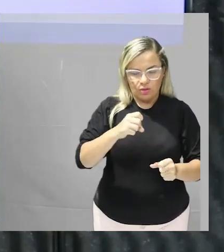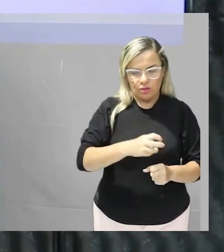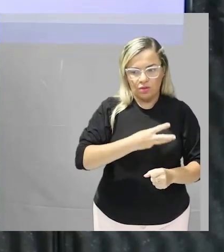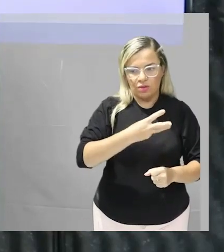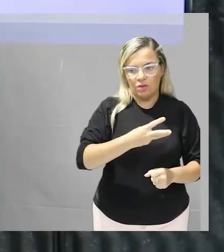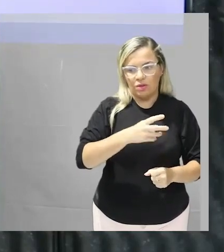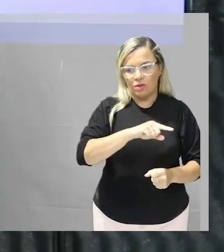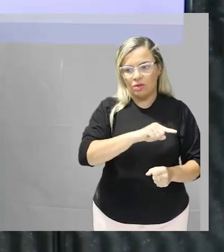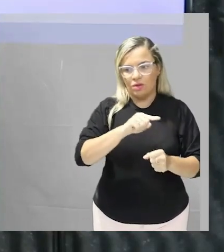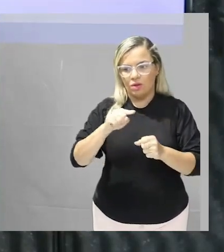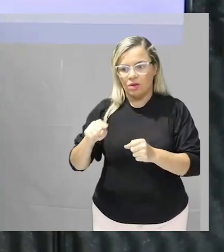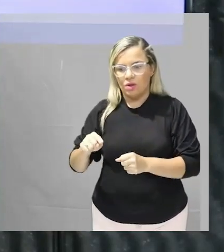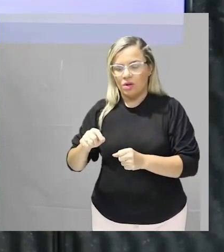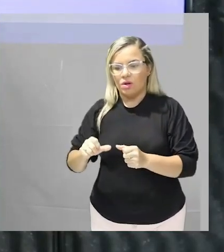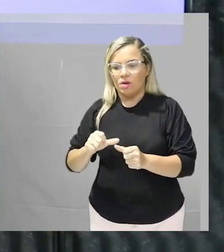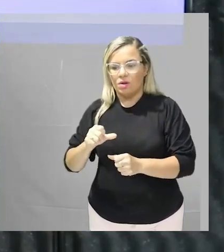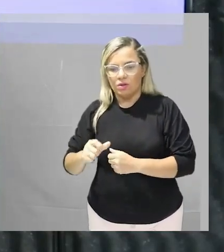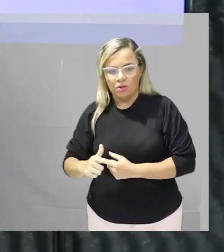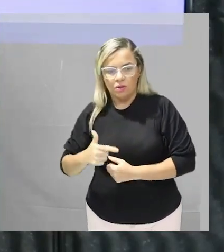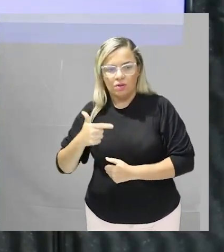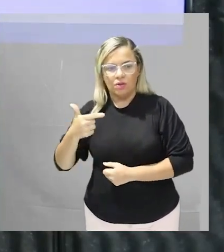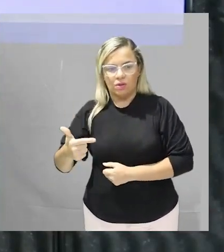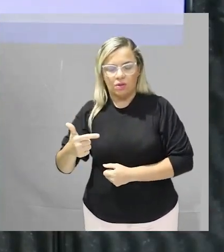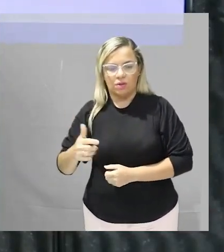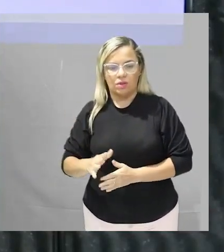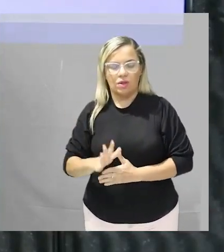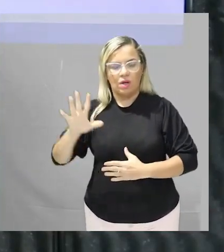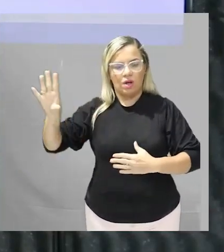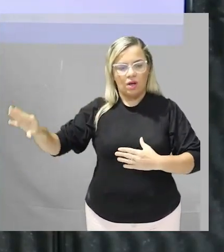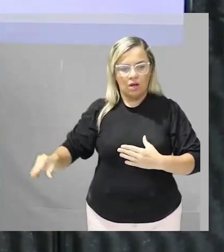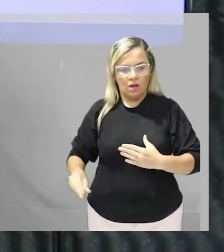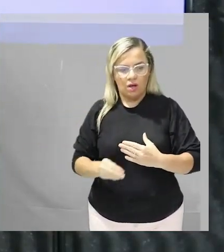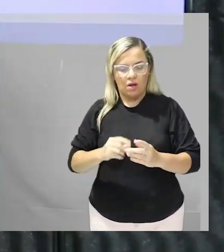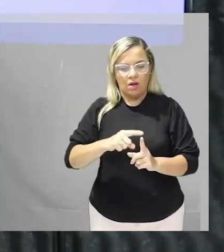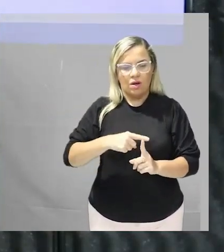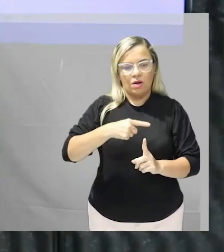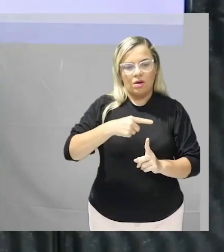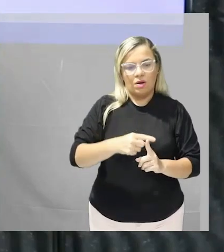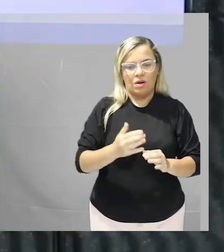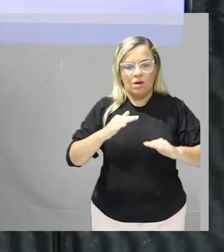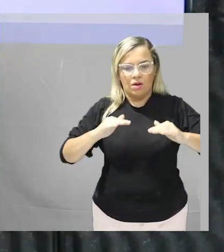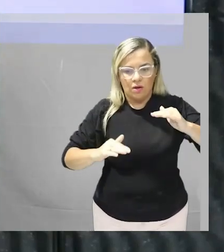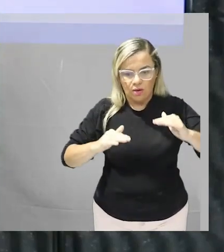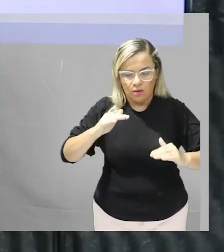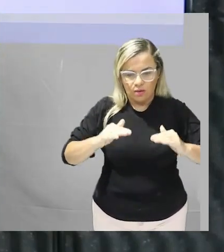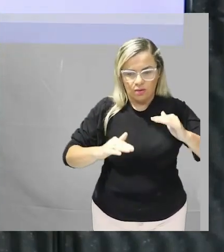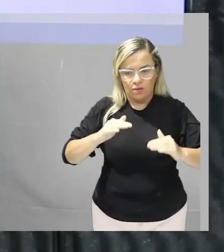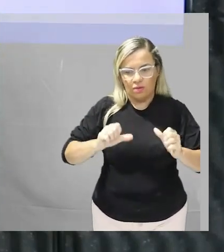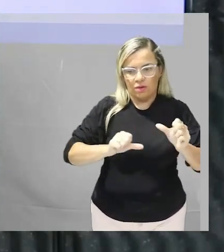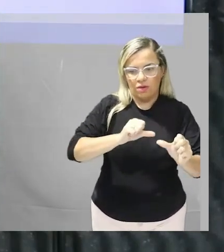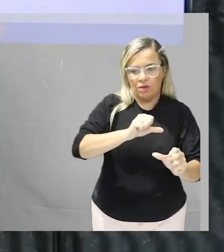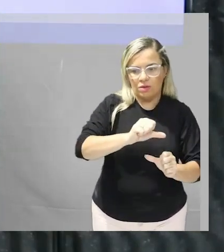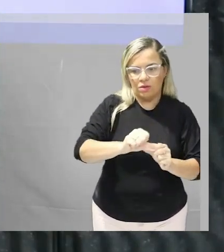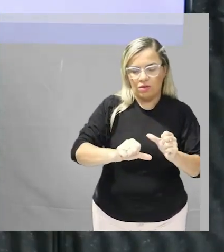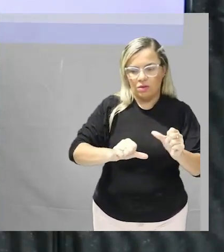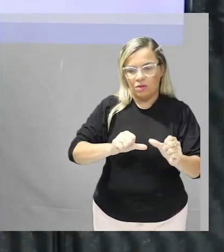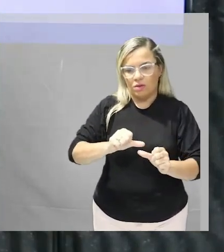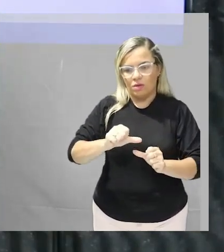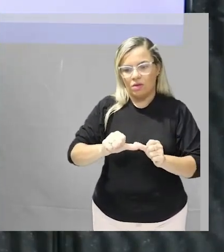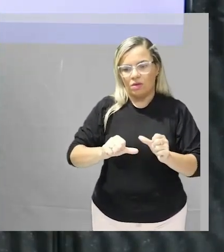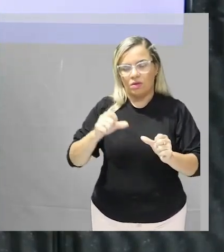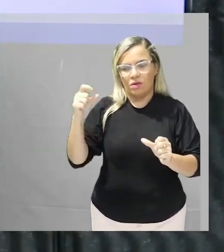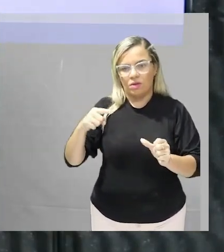para o ano dois adicionada a média aritmética entre essa variação